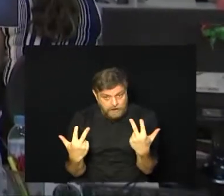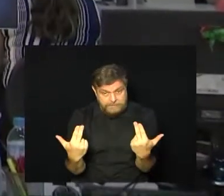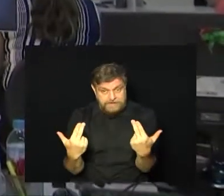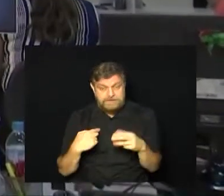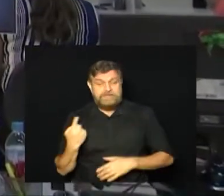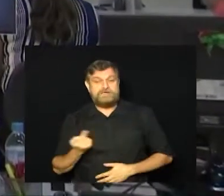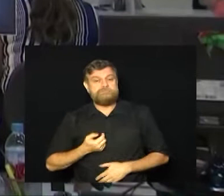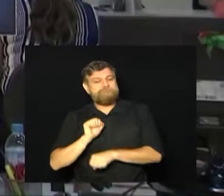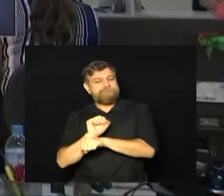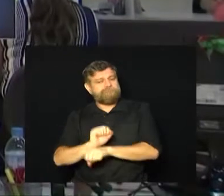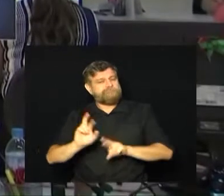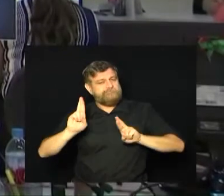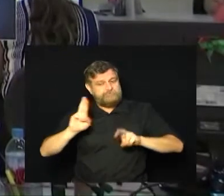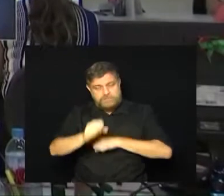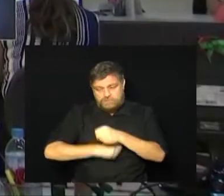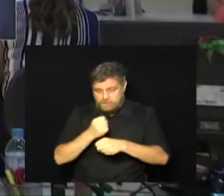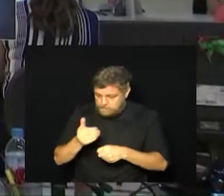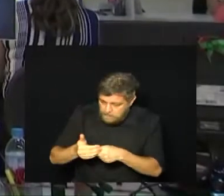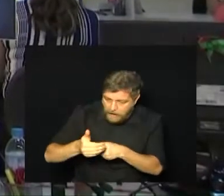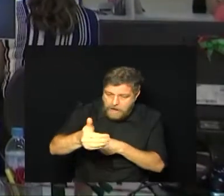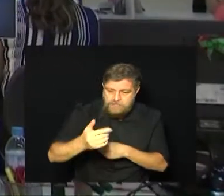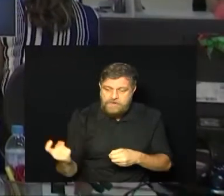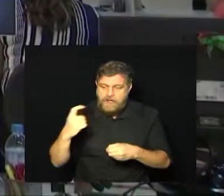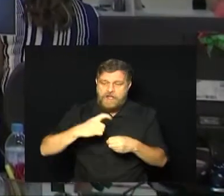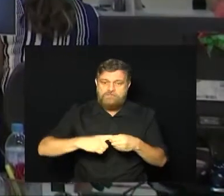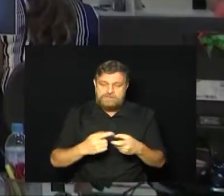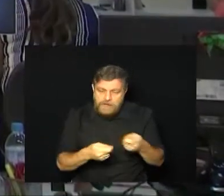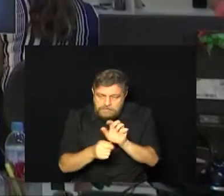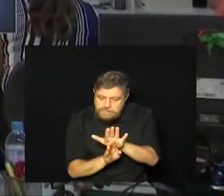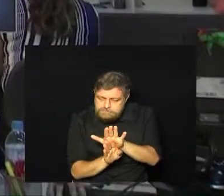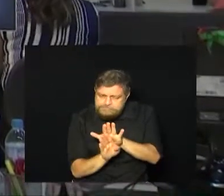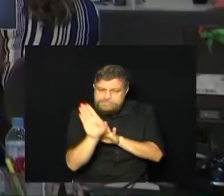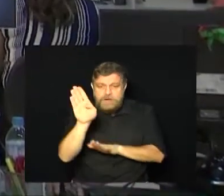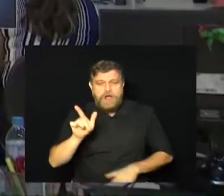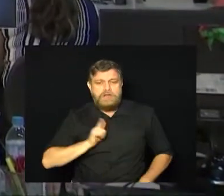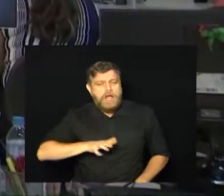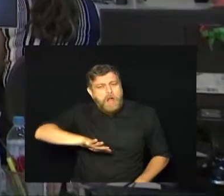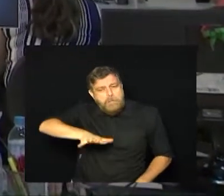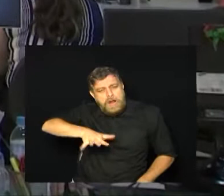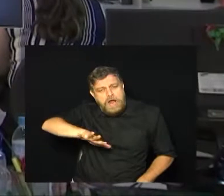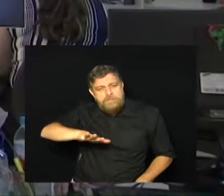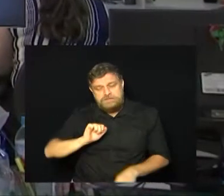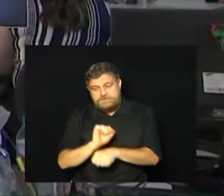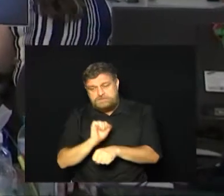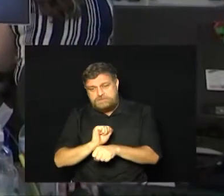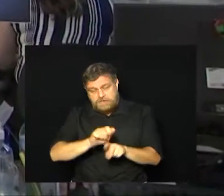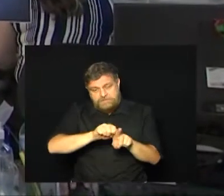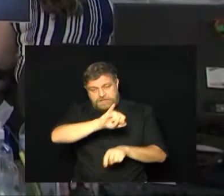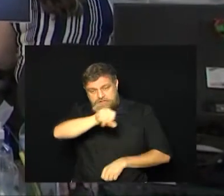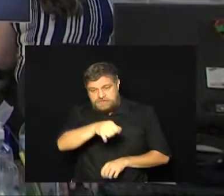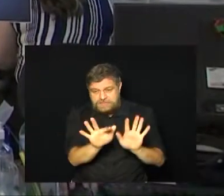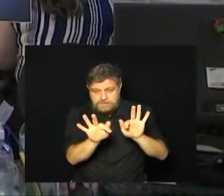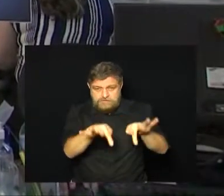é que no ano de 2022 a gente tenha essa retomada. Mais ou menos estamos aguardando aí para o final de janeiro